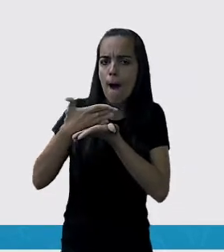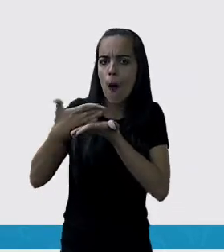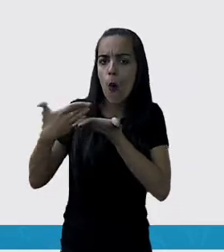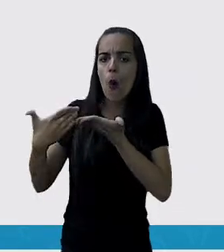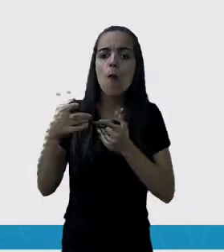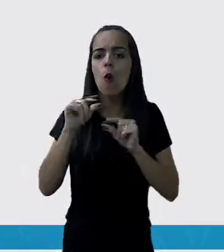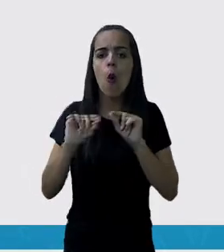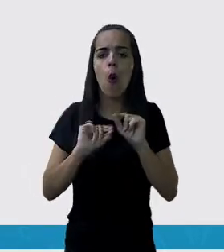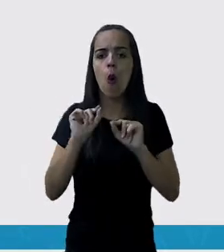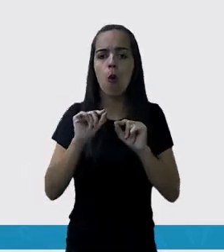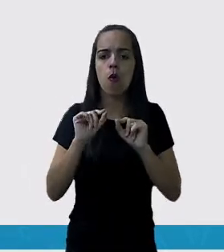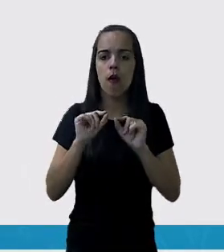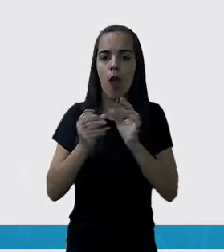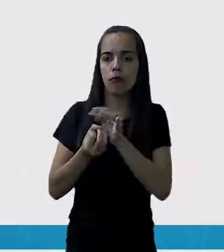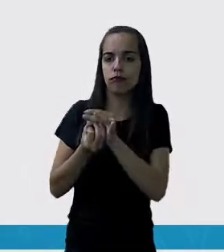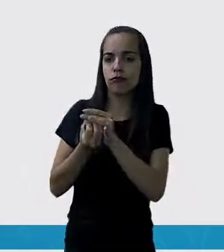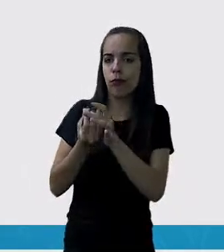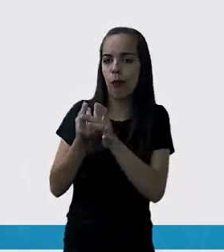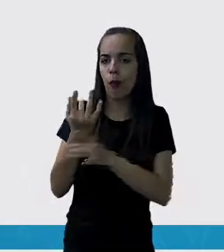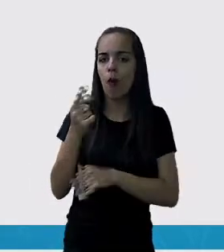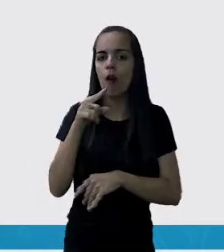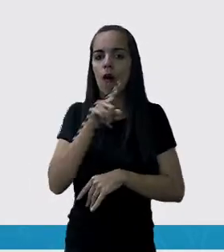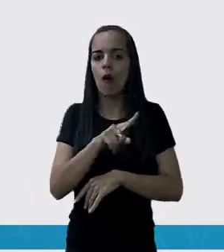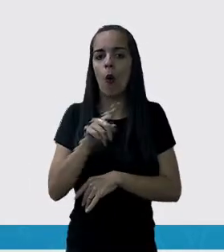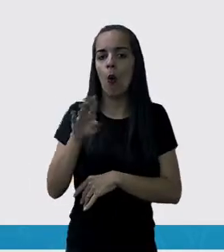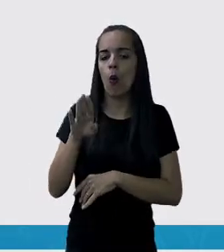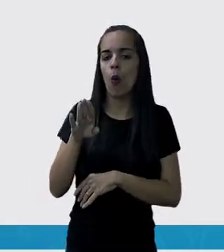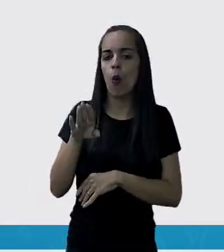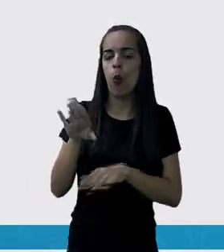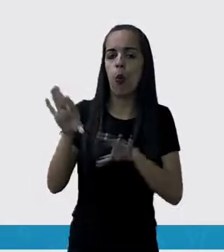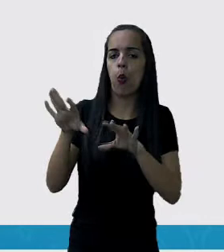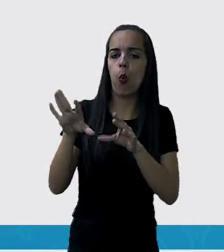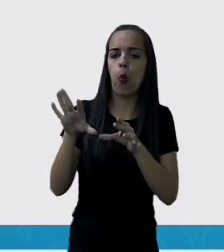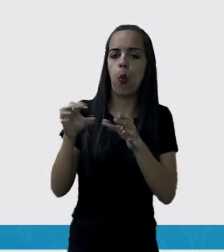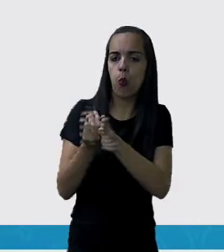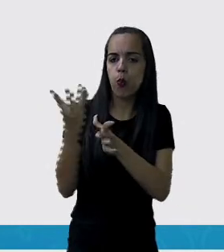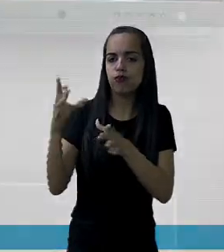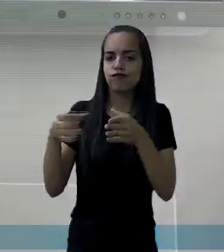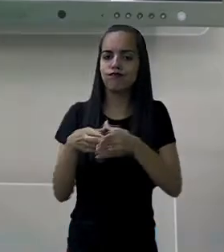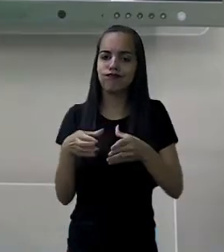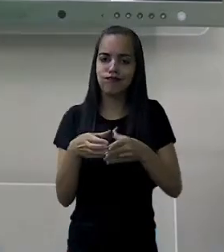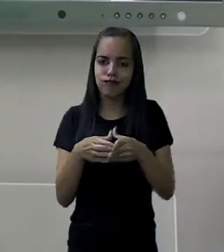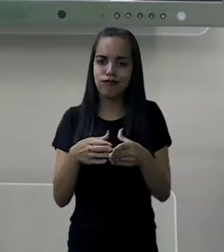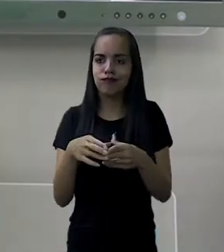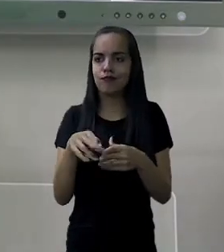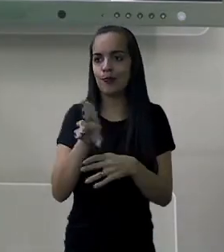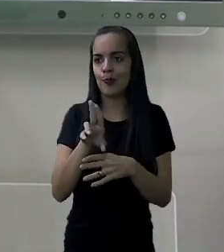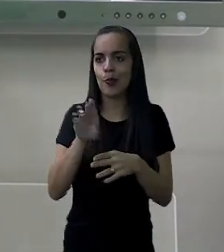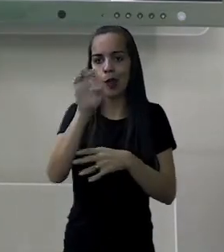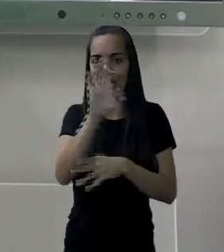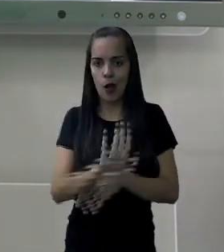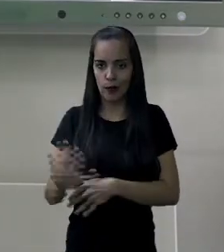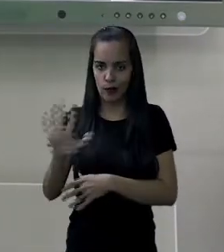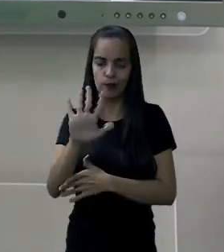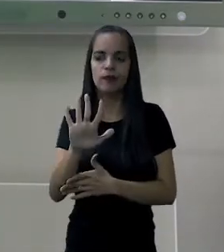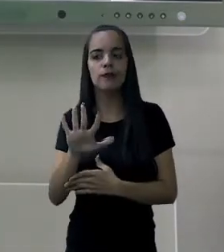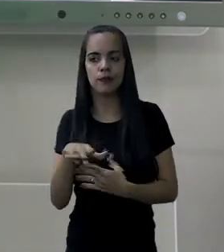Ok? Na verdade, o Benelux foi o início de tudo.